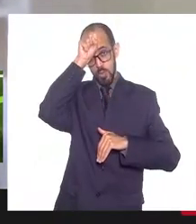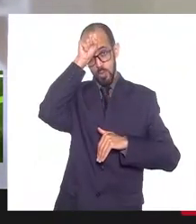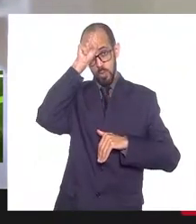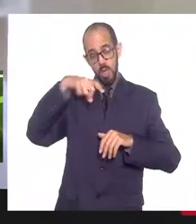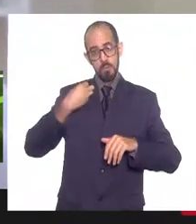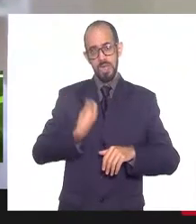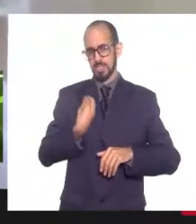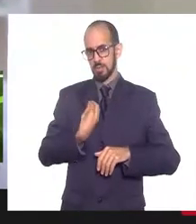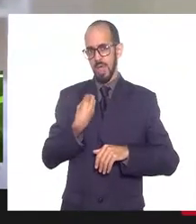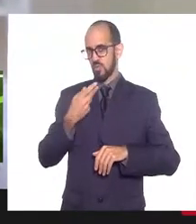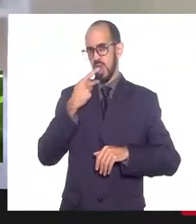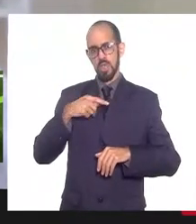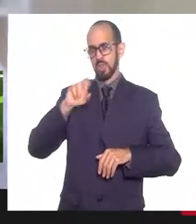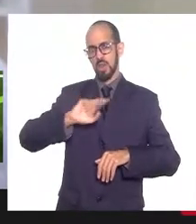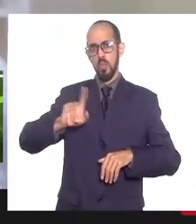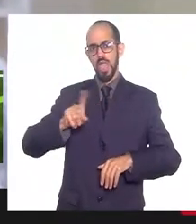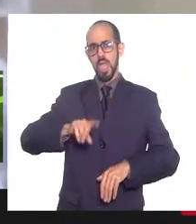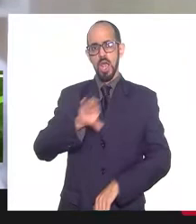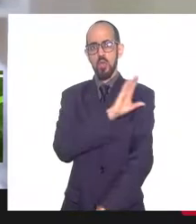que não éramos cultura.